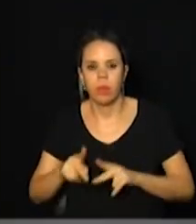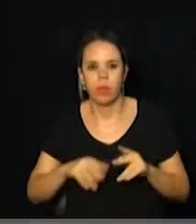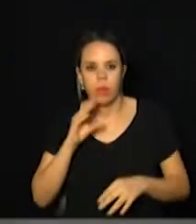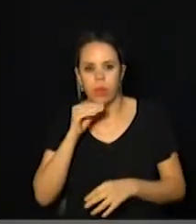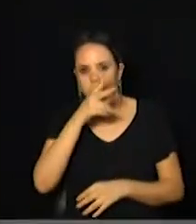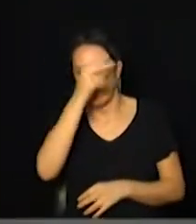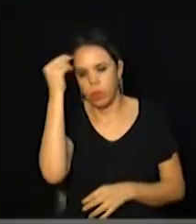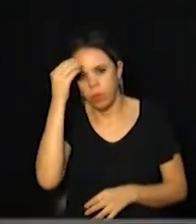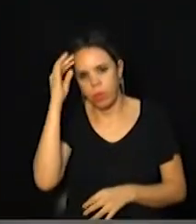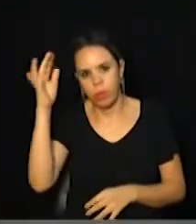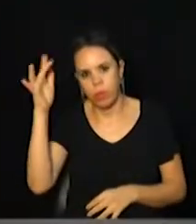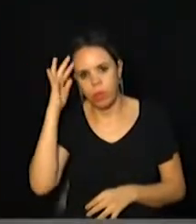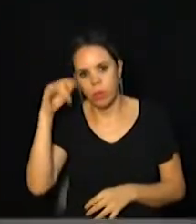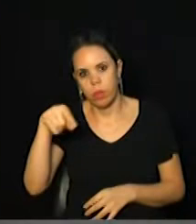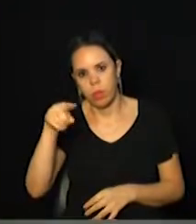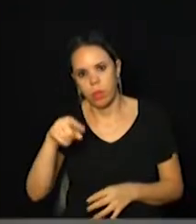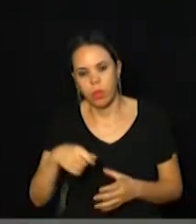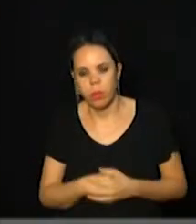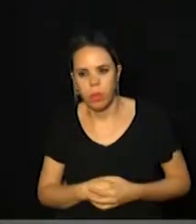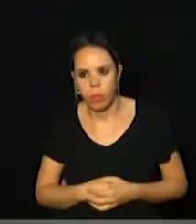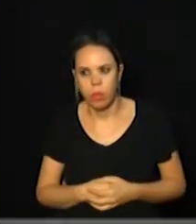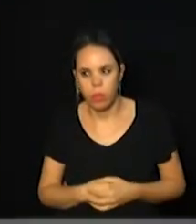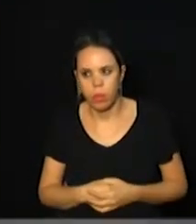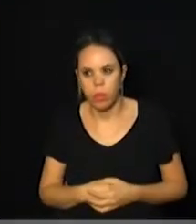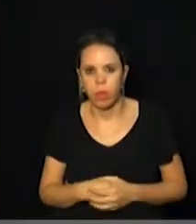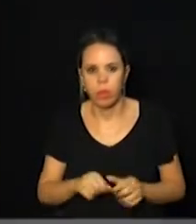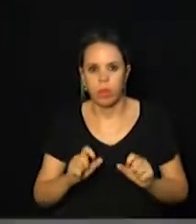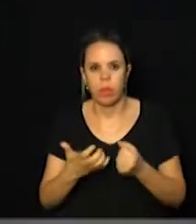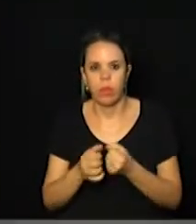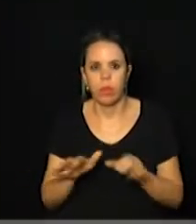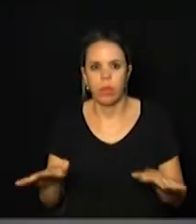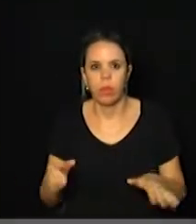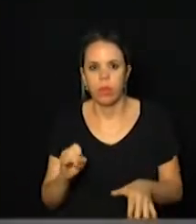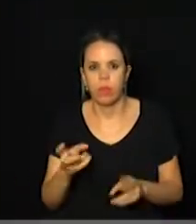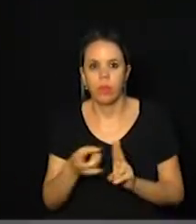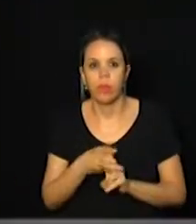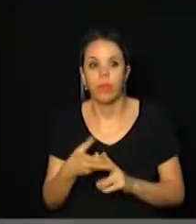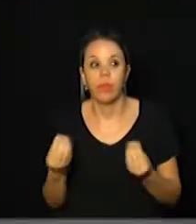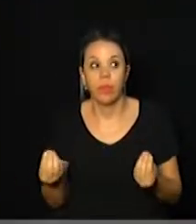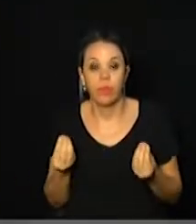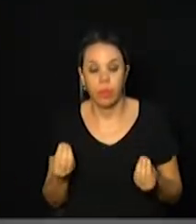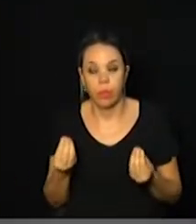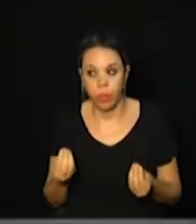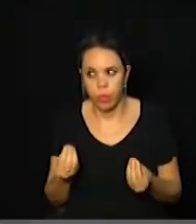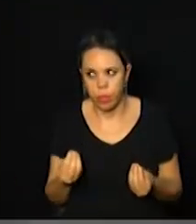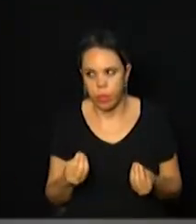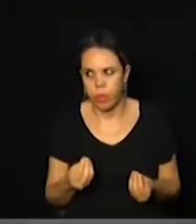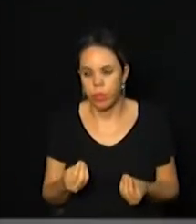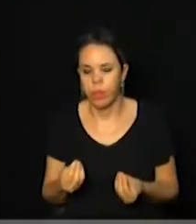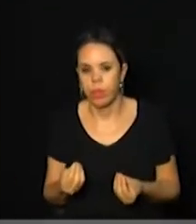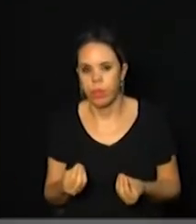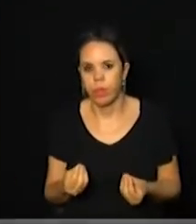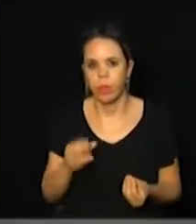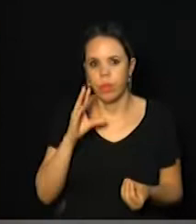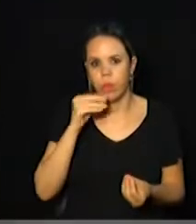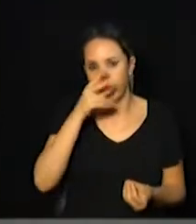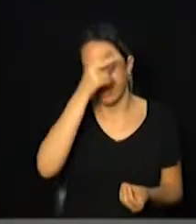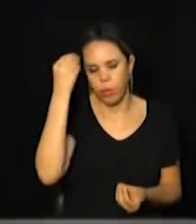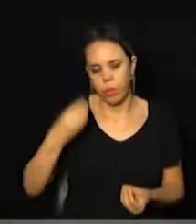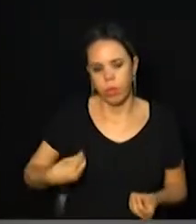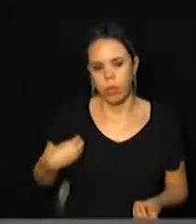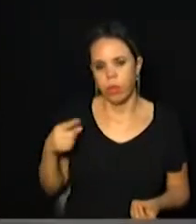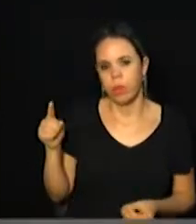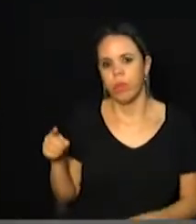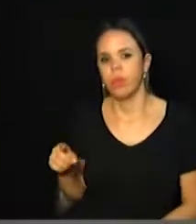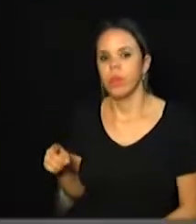Servidores puro imagina em vocês com essa pandemia se não fosse o sujo O que é os funcionários públicos estão